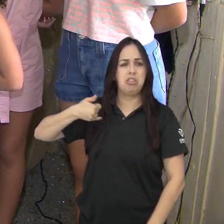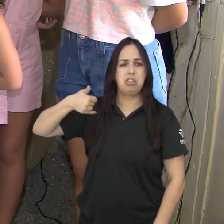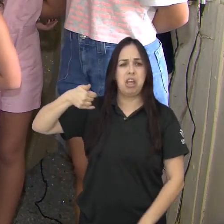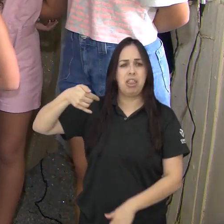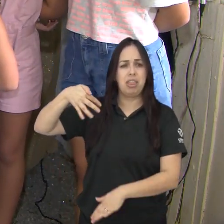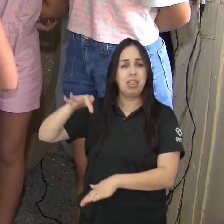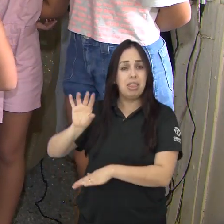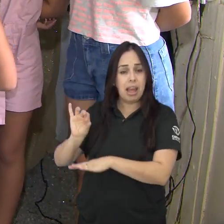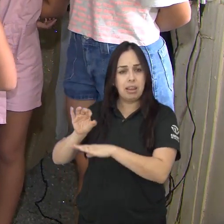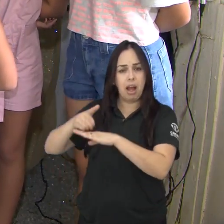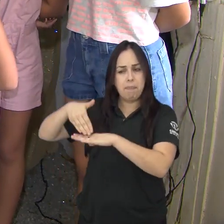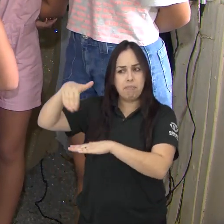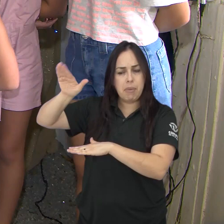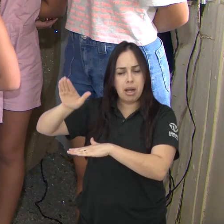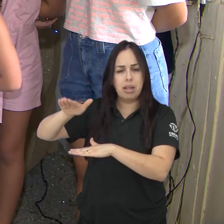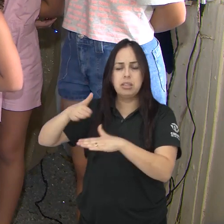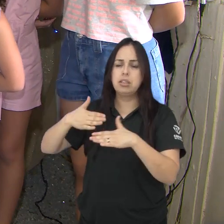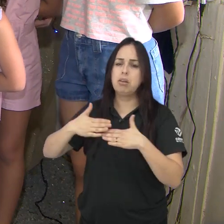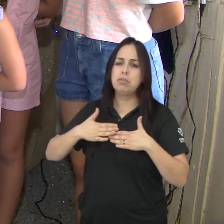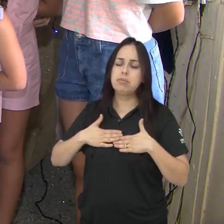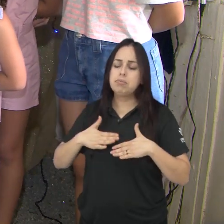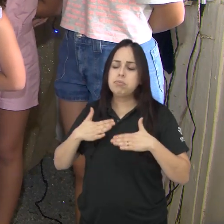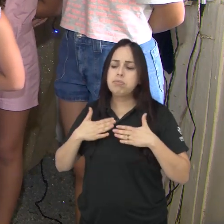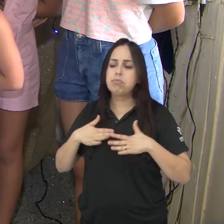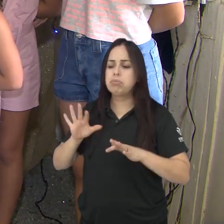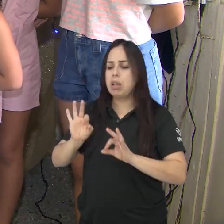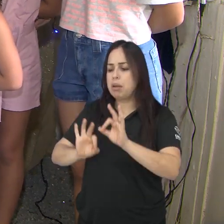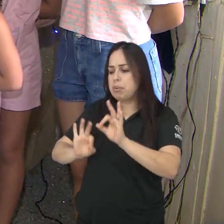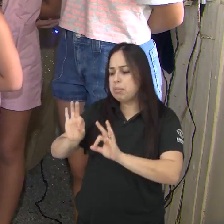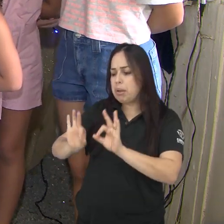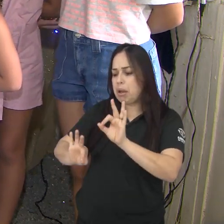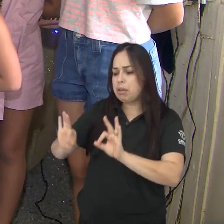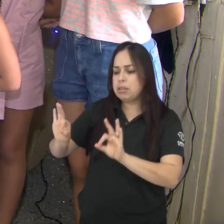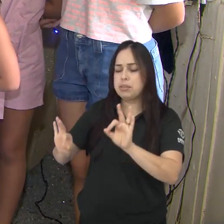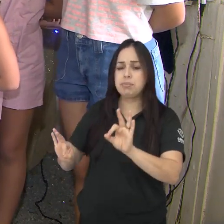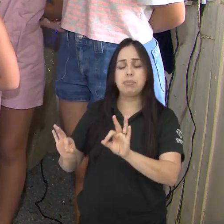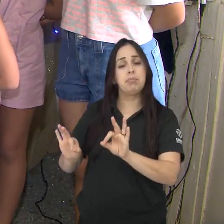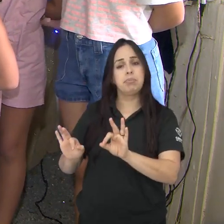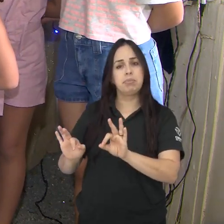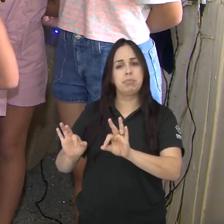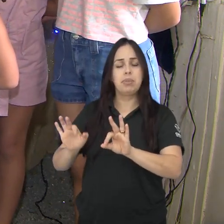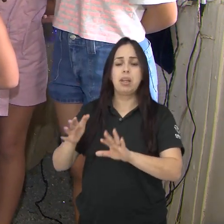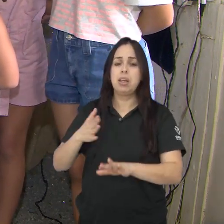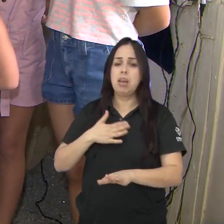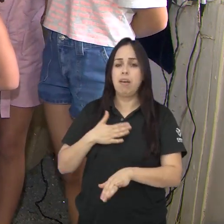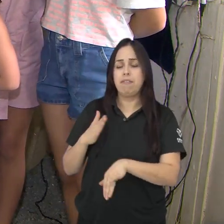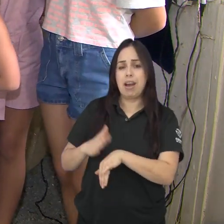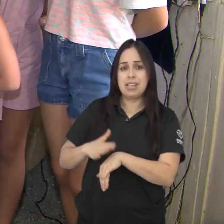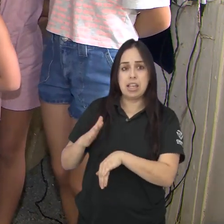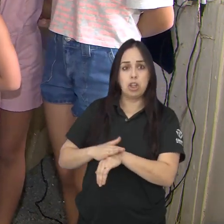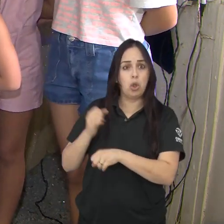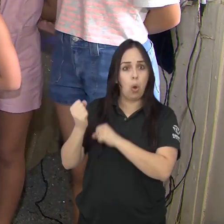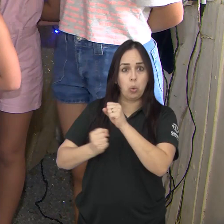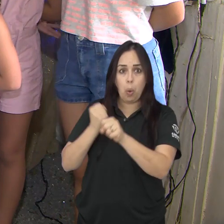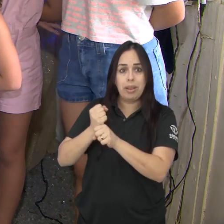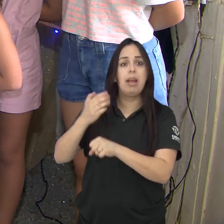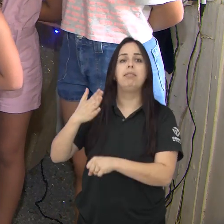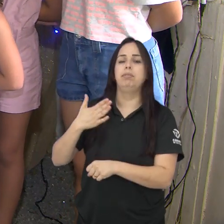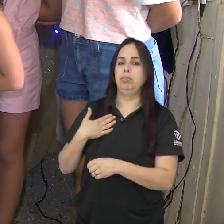70 anos, fazendo devagar com ela. E eu fazia isso todo